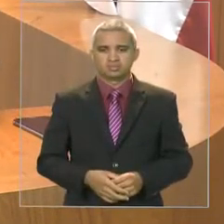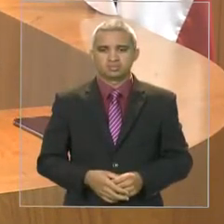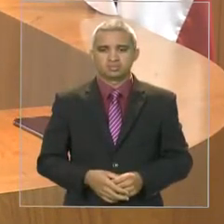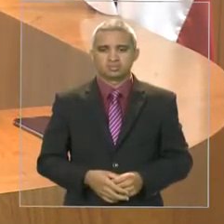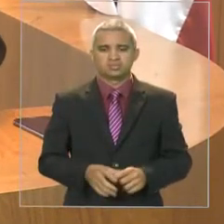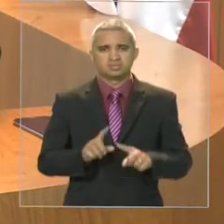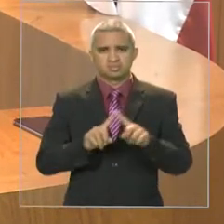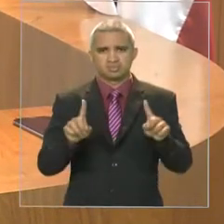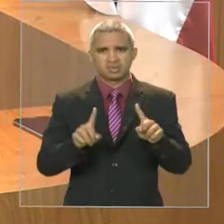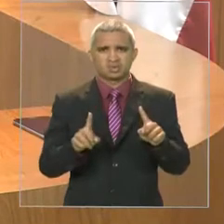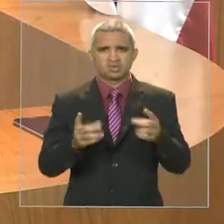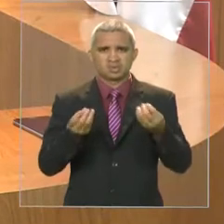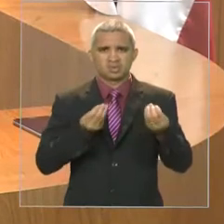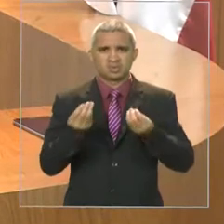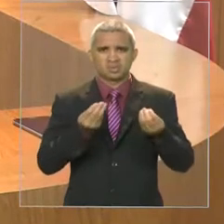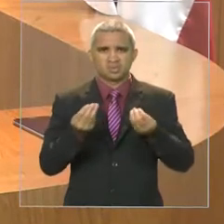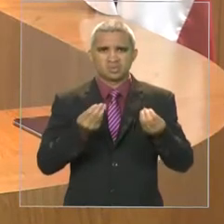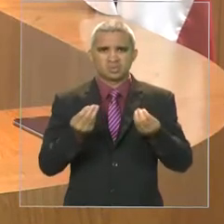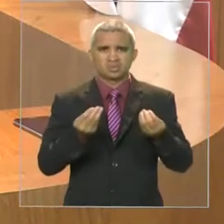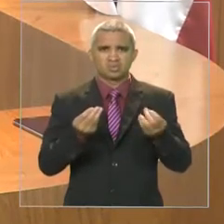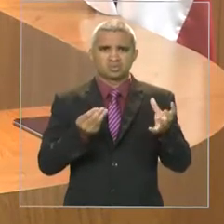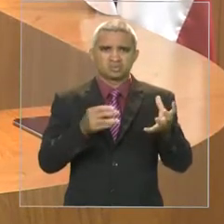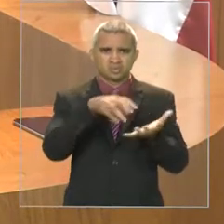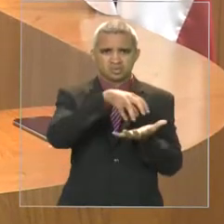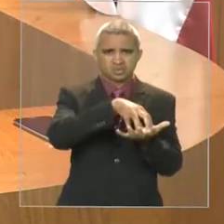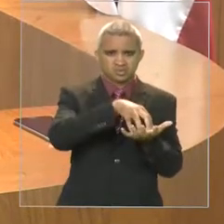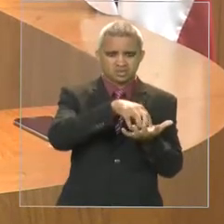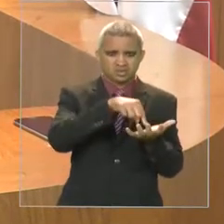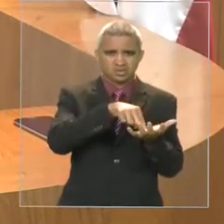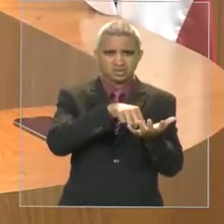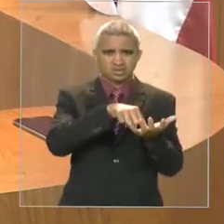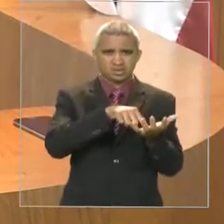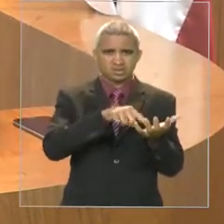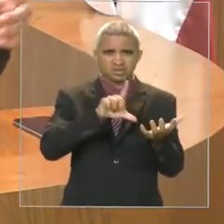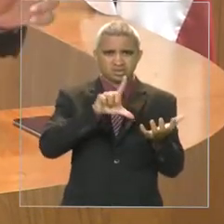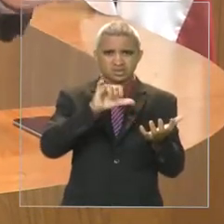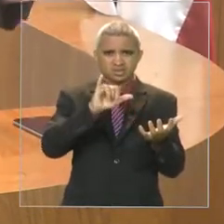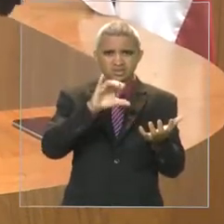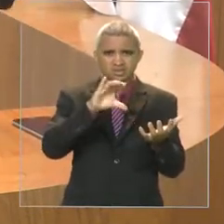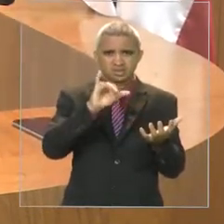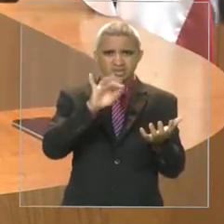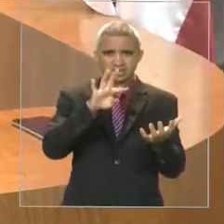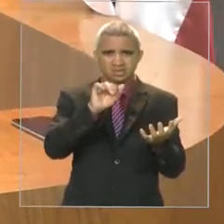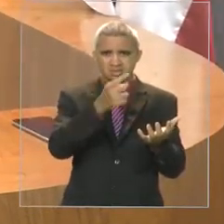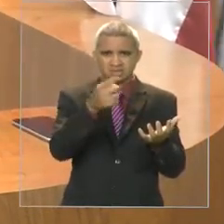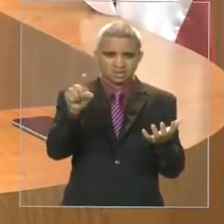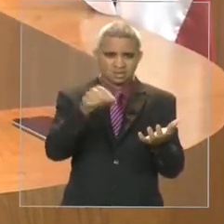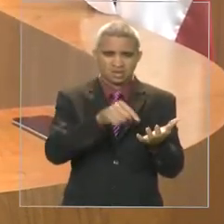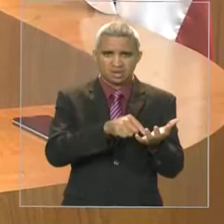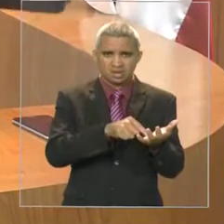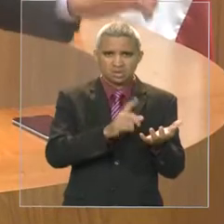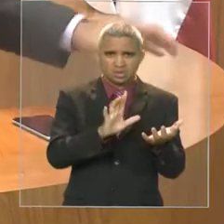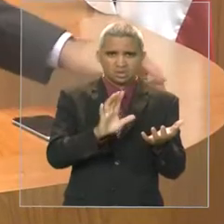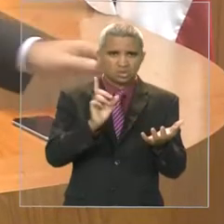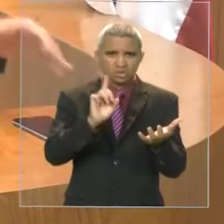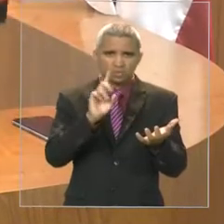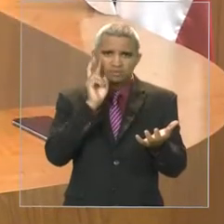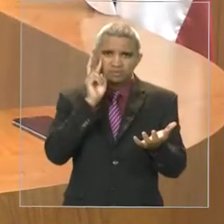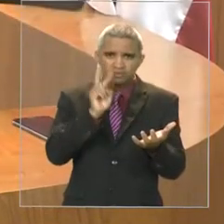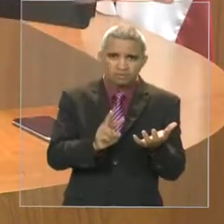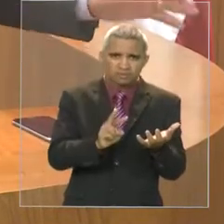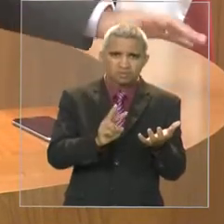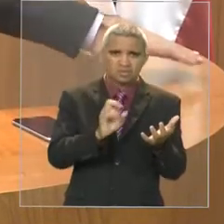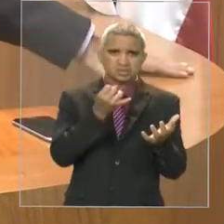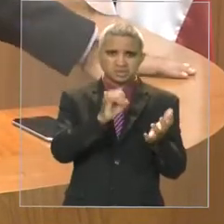a central de licitação do Estado não se apega sequer a ver o prefixo, se está ok ou não, se